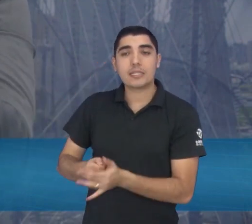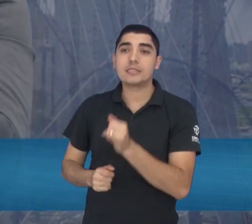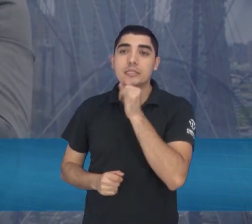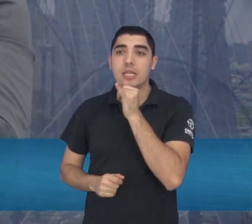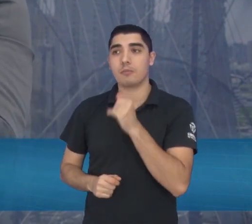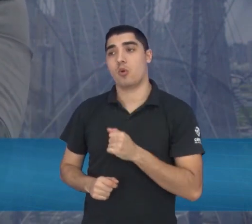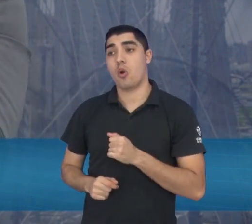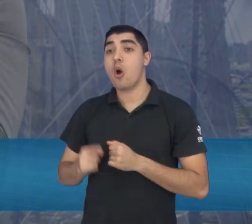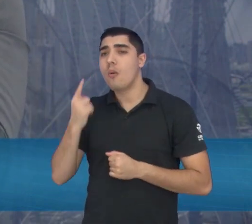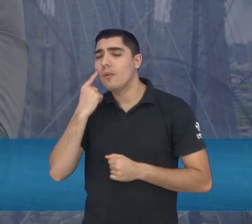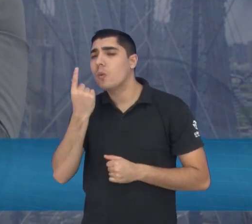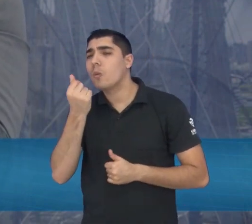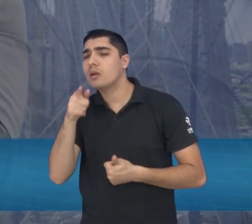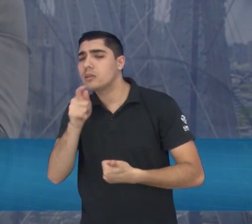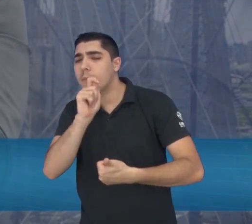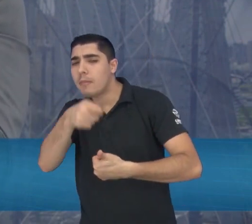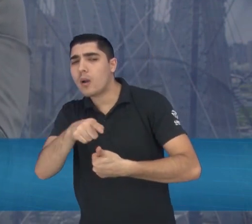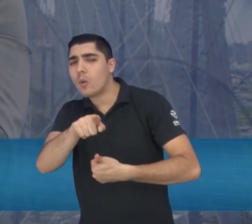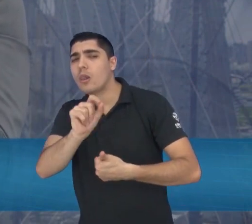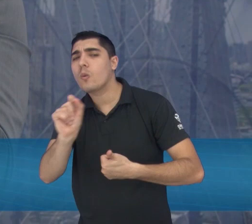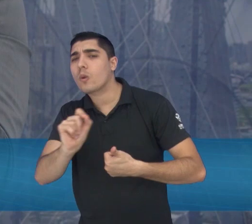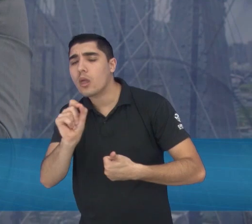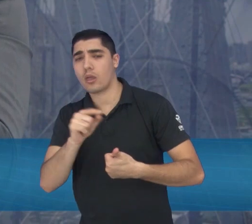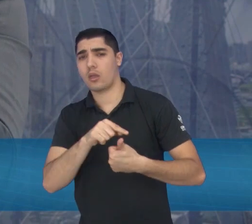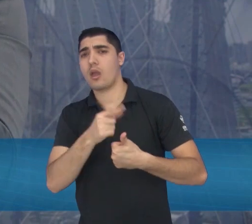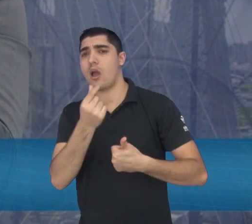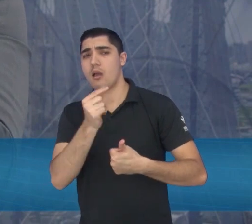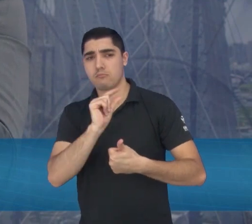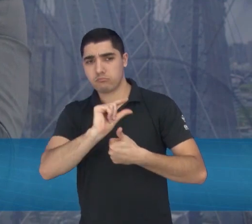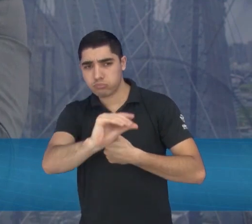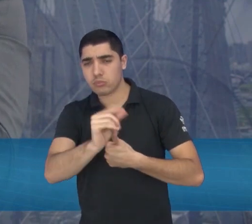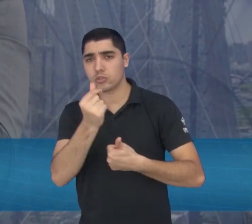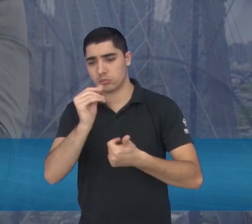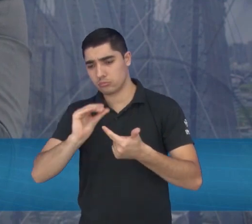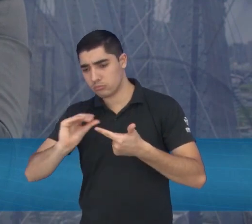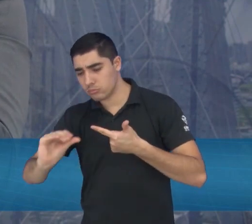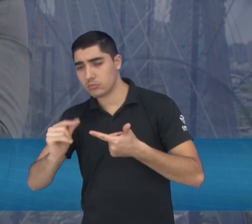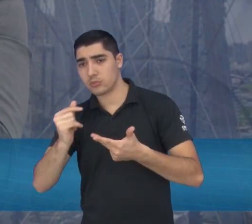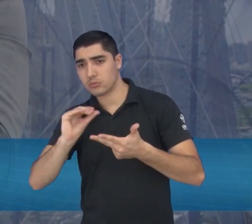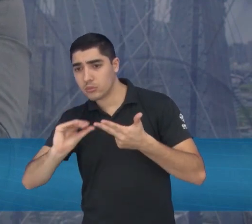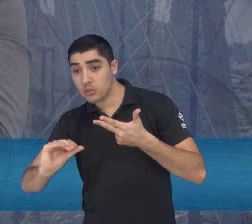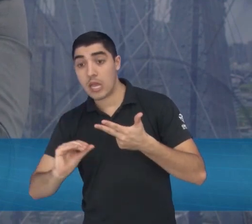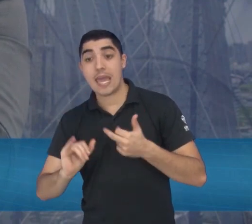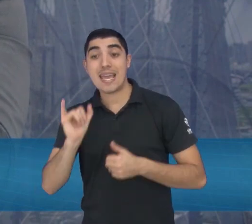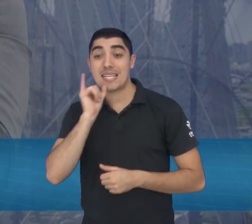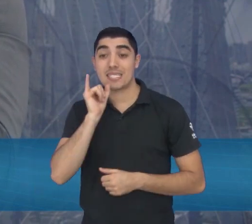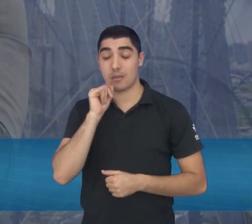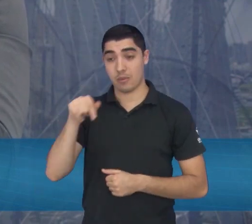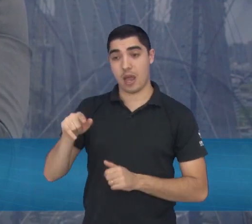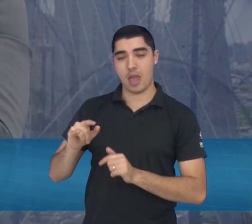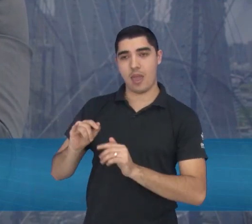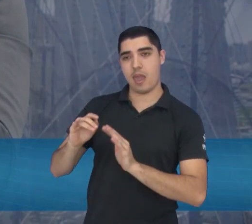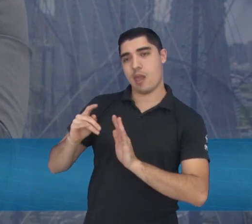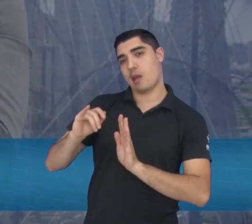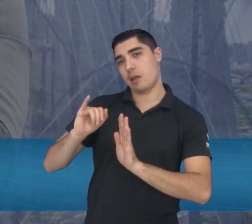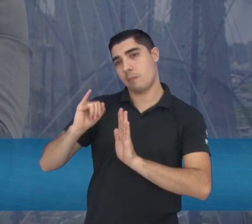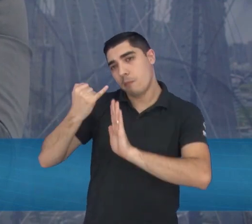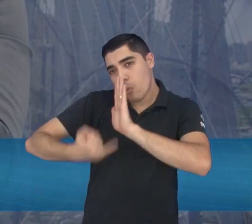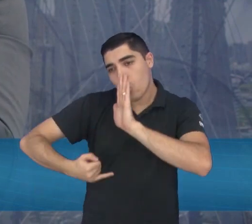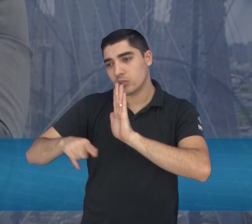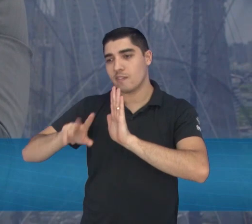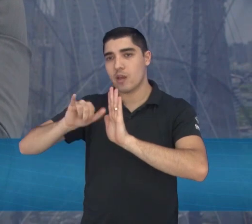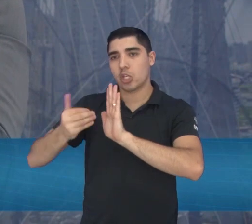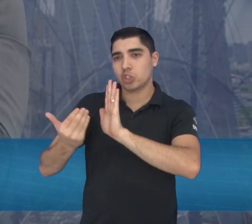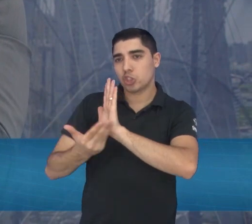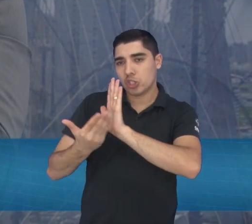quanto que é aquilo naquilo. E ele chega sempre na Assembleia ansioso, temos que cortar o valor da taxa condominial, reduzir. Eu sempre falo,